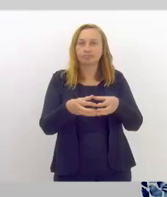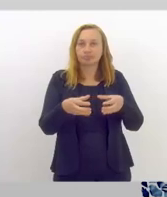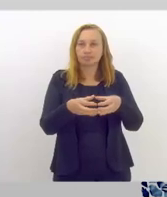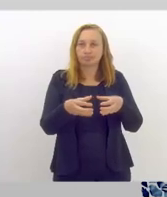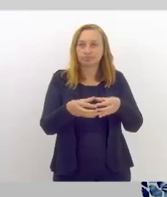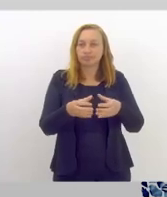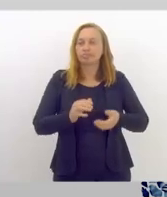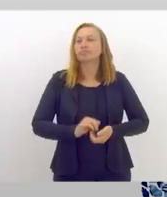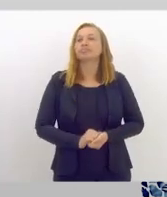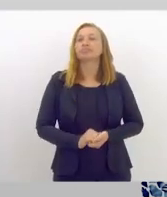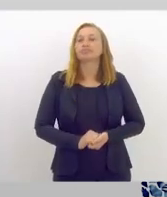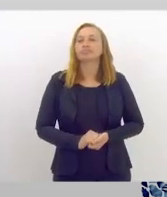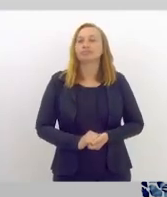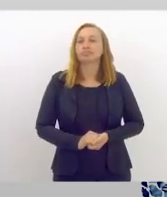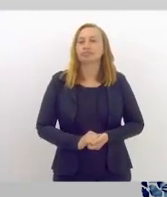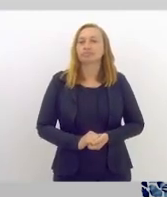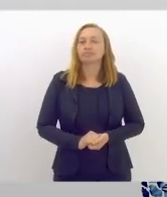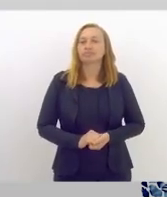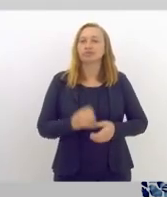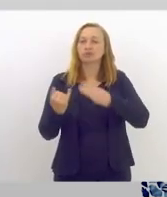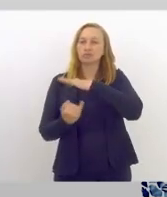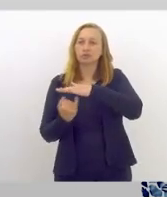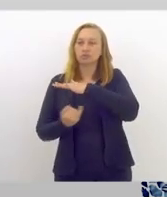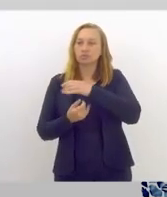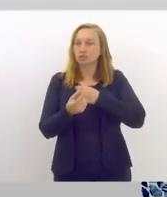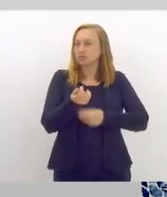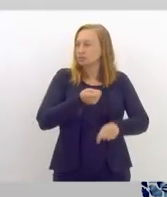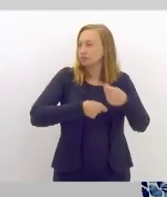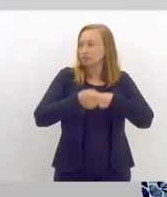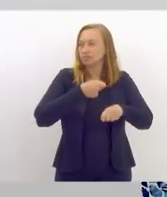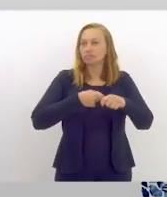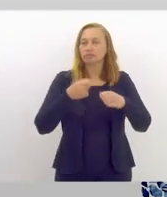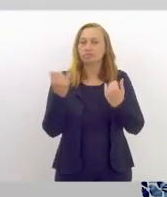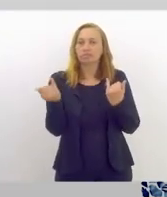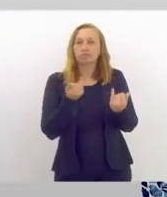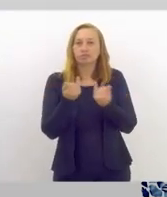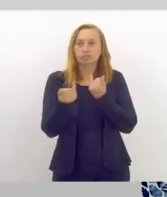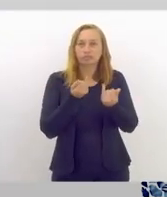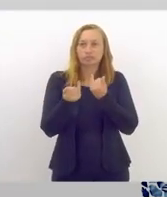competitividade do Instituto de Economia com as informações parciais